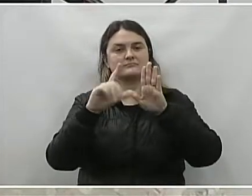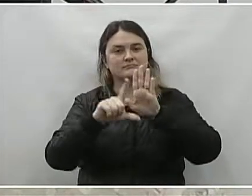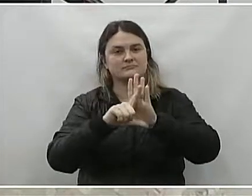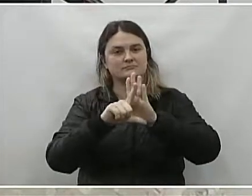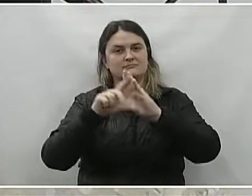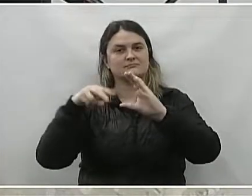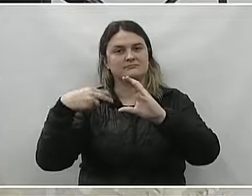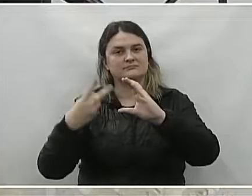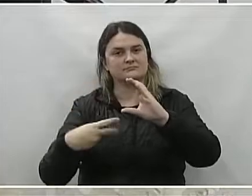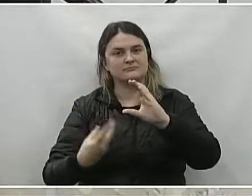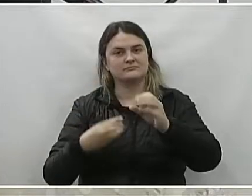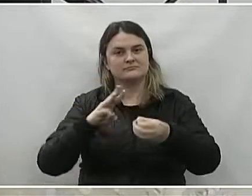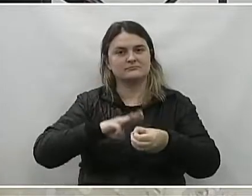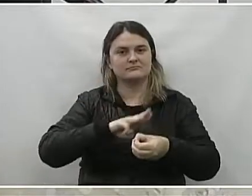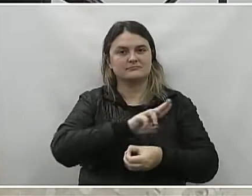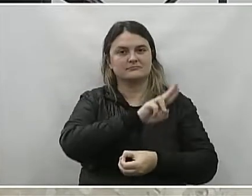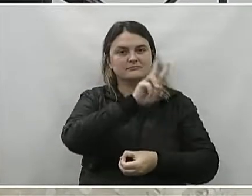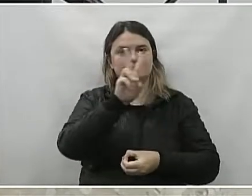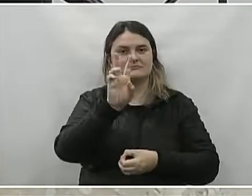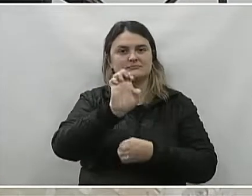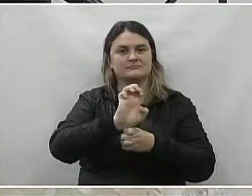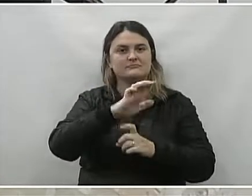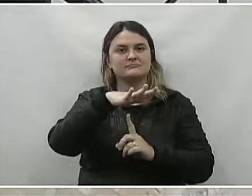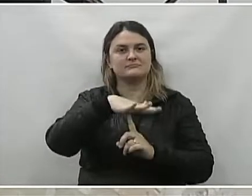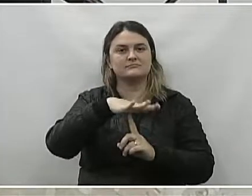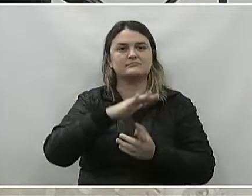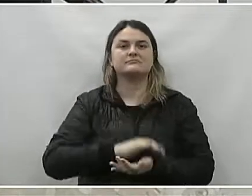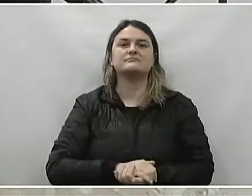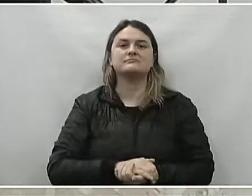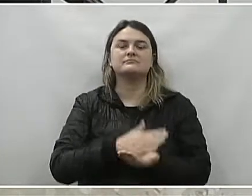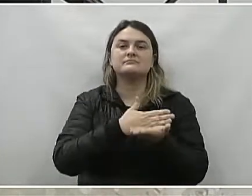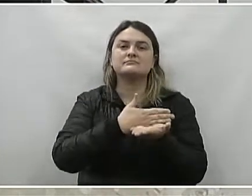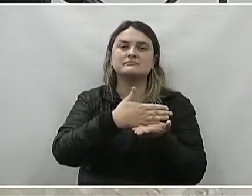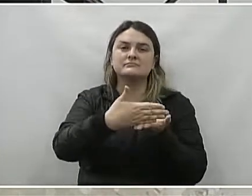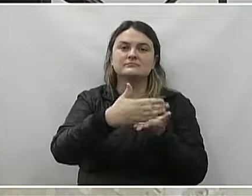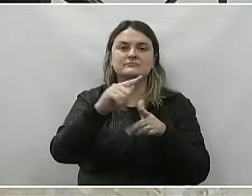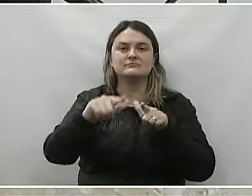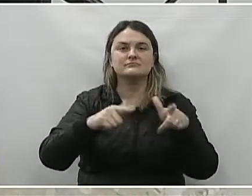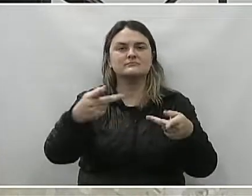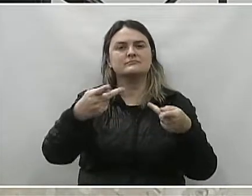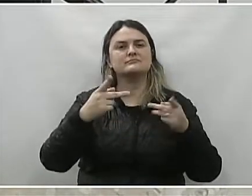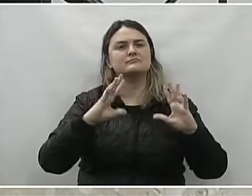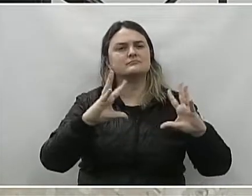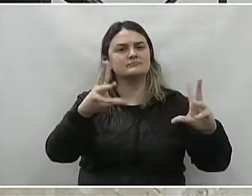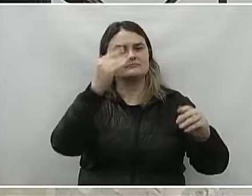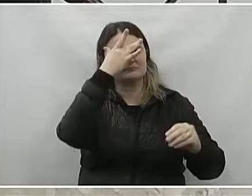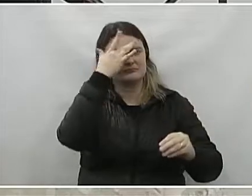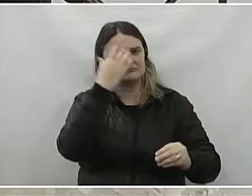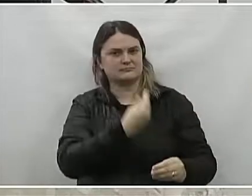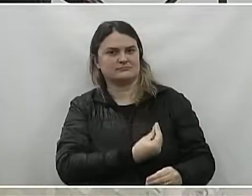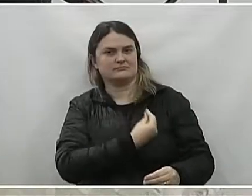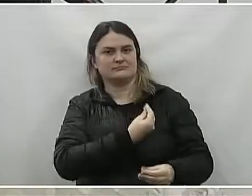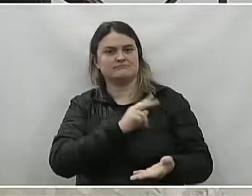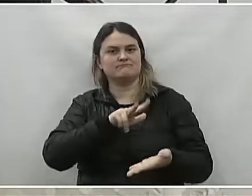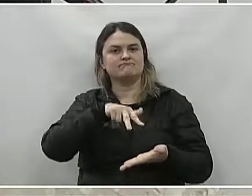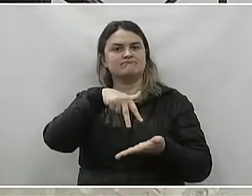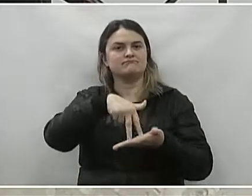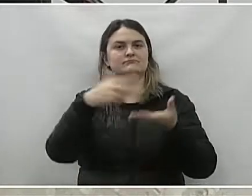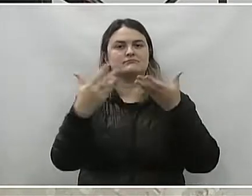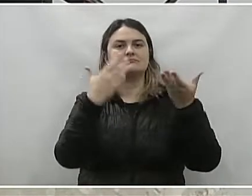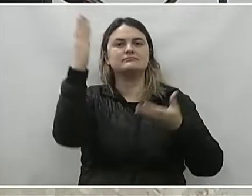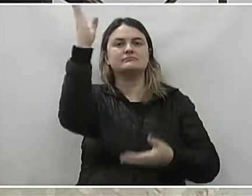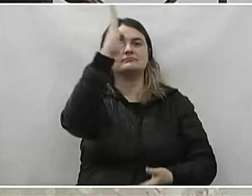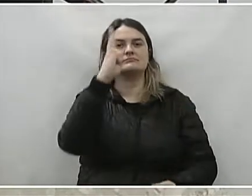Câmara Municipal de União da Vitória, Estado do Paraná. Iniciando os trabalhos, convidamos a todos para que em pé cantemos o